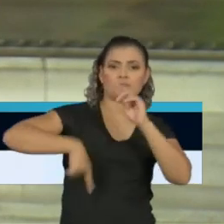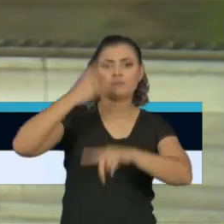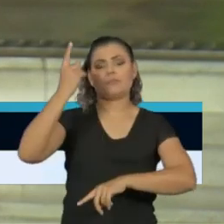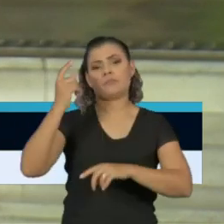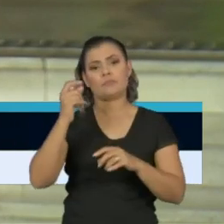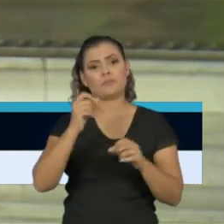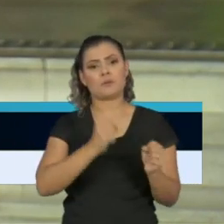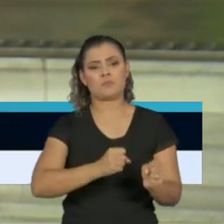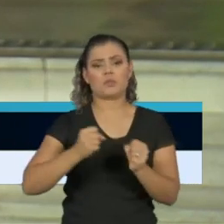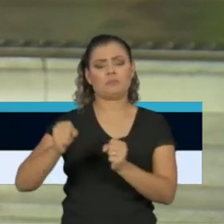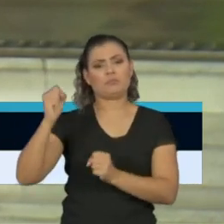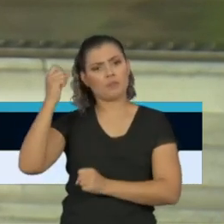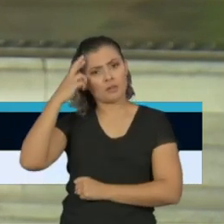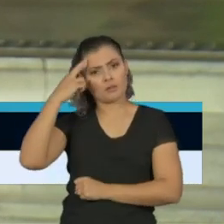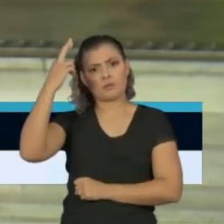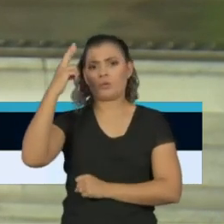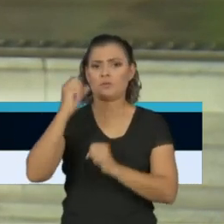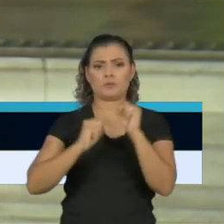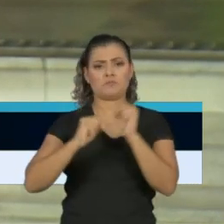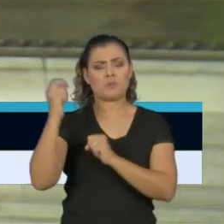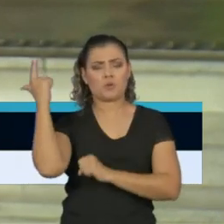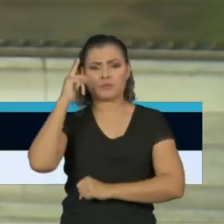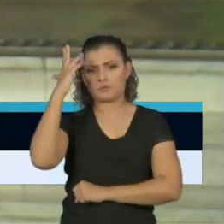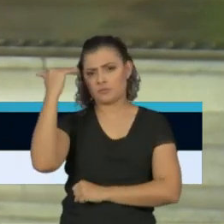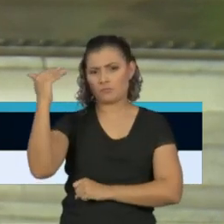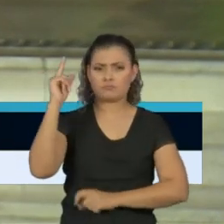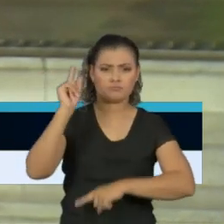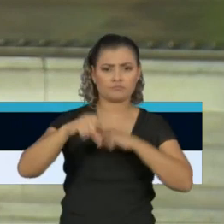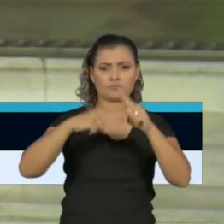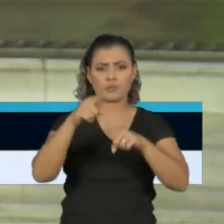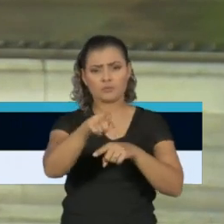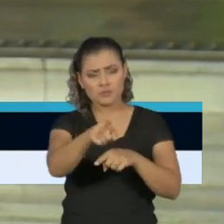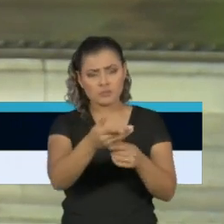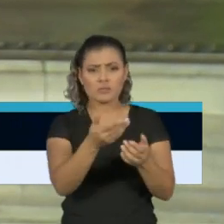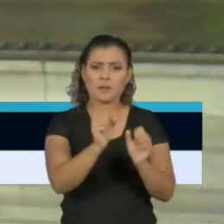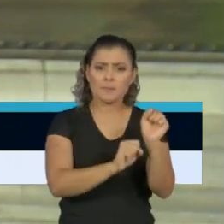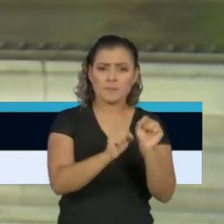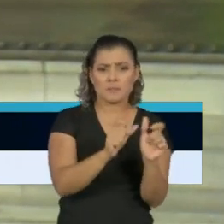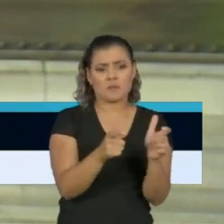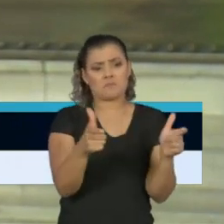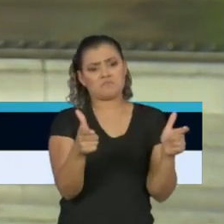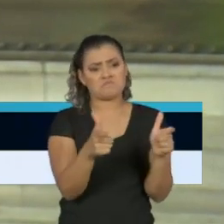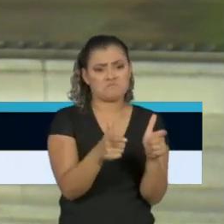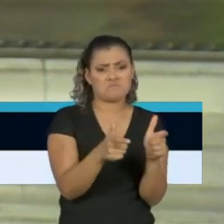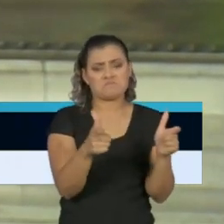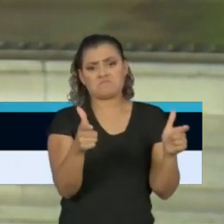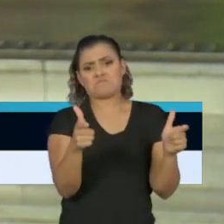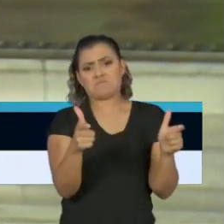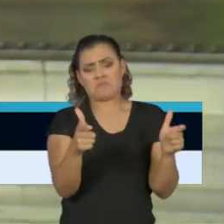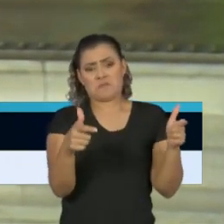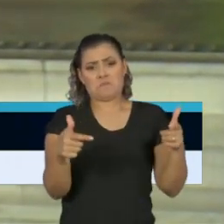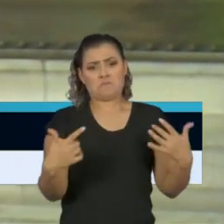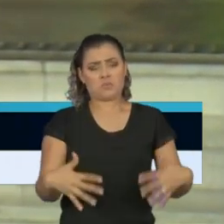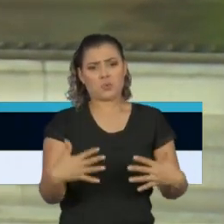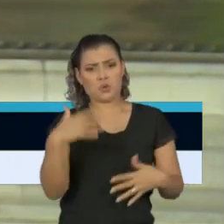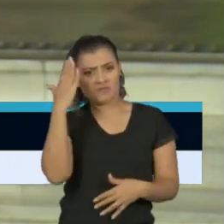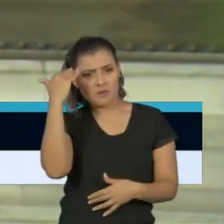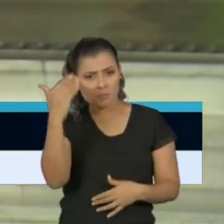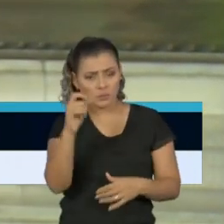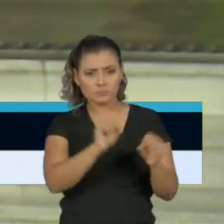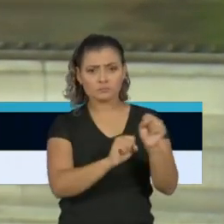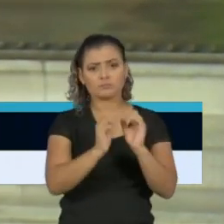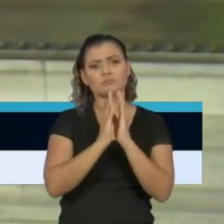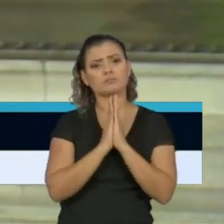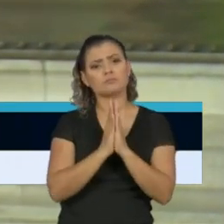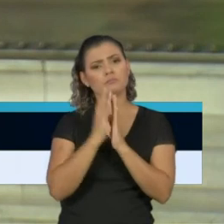e poderosos. A vocês que comandam empresas de médio e grande porte, volto a repetir o apelo que fiz ao longo